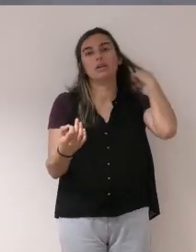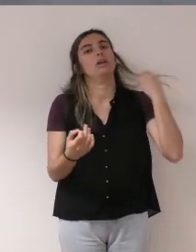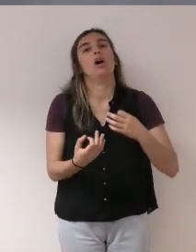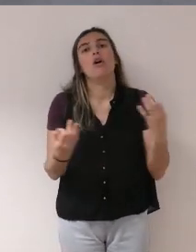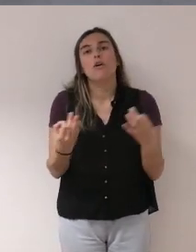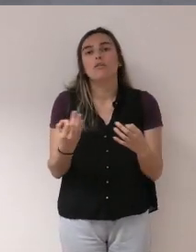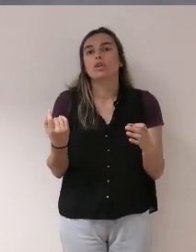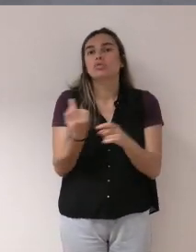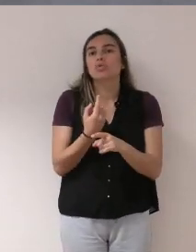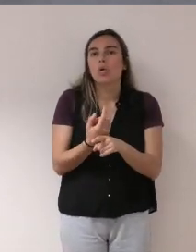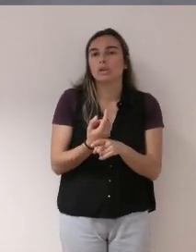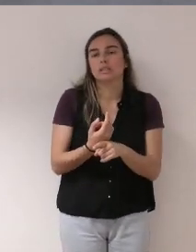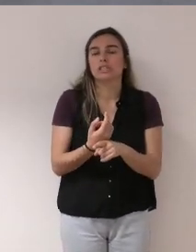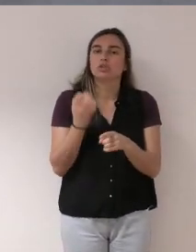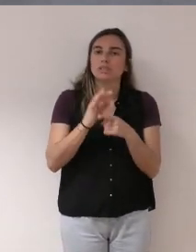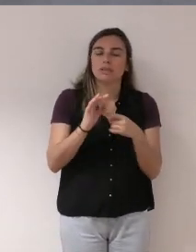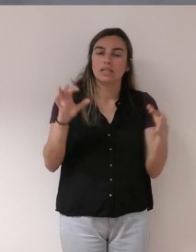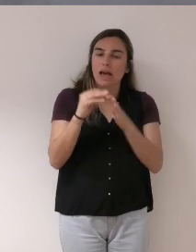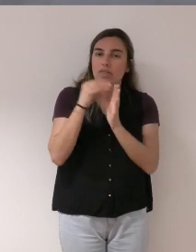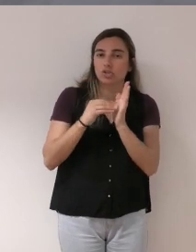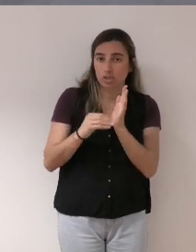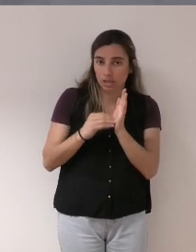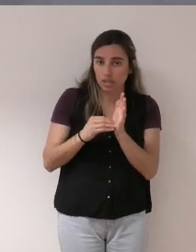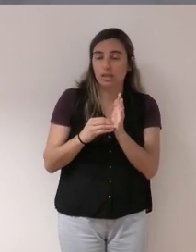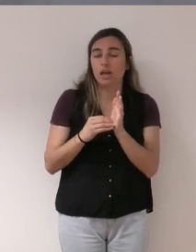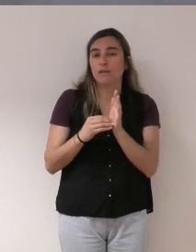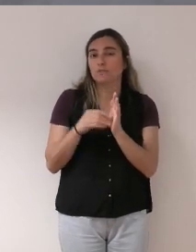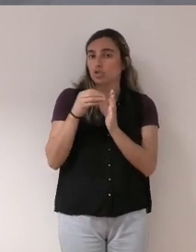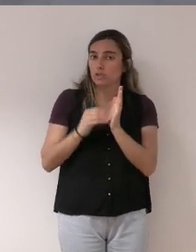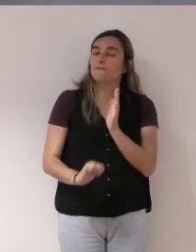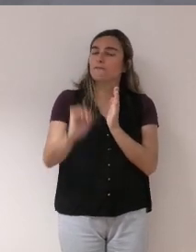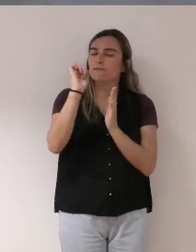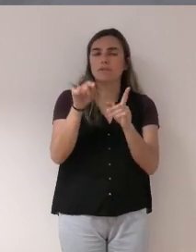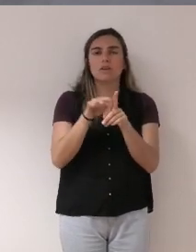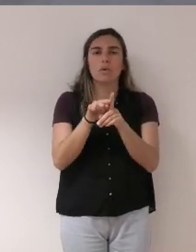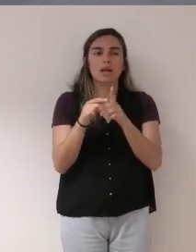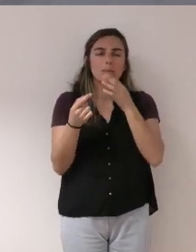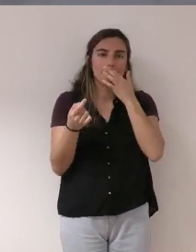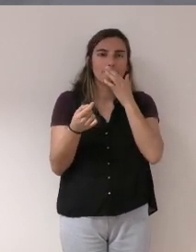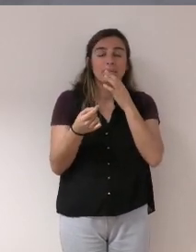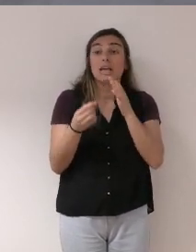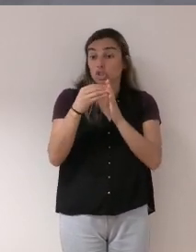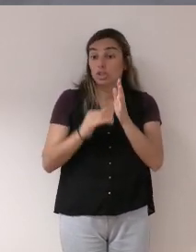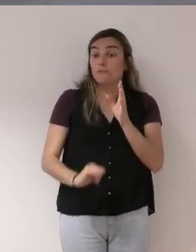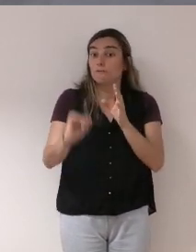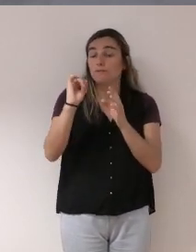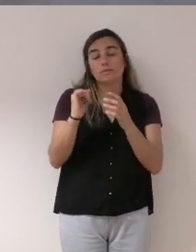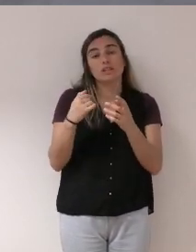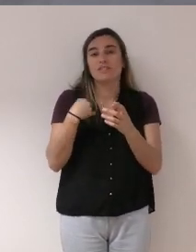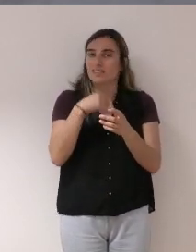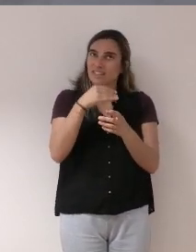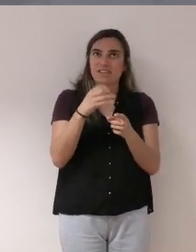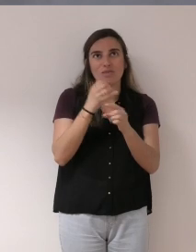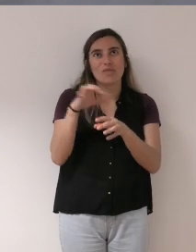da especificidade da sua escrita, que não é, digamos, ostensivamente... Como é que é? Não é uma escrita... Agora vou dizer